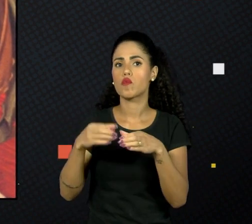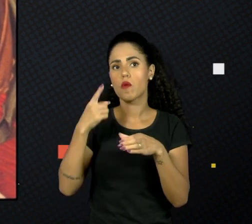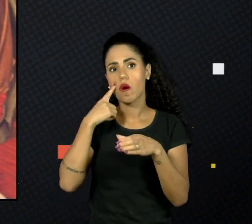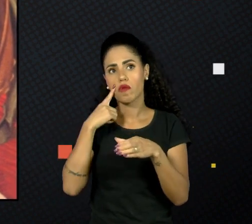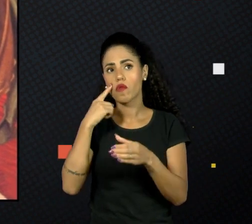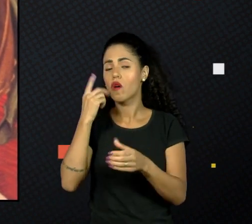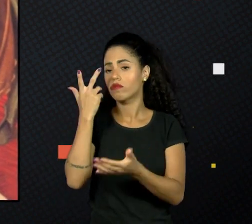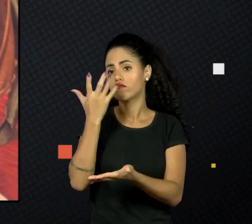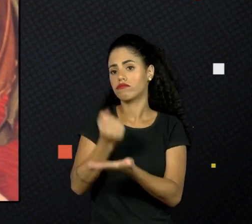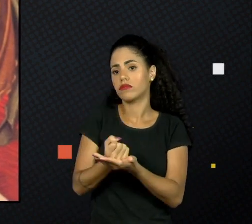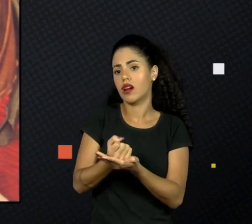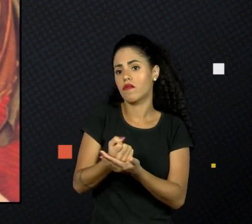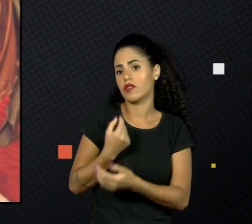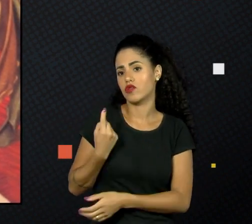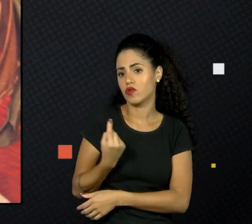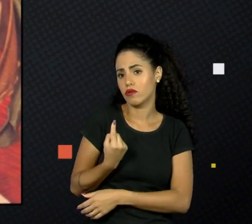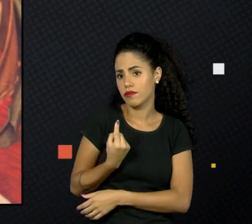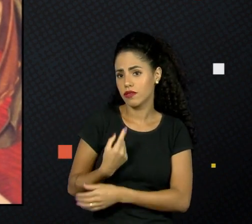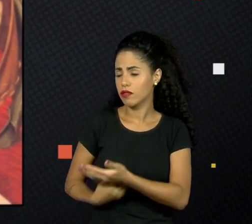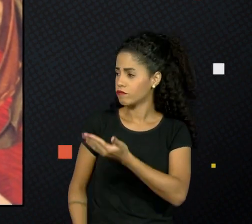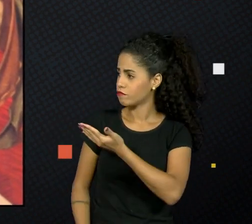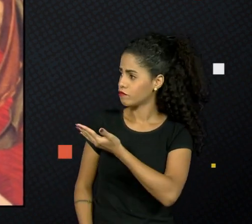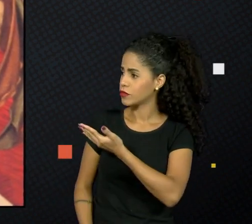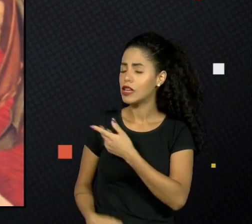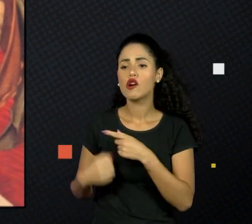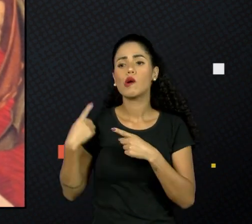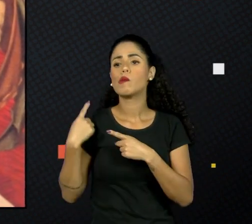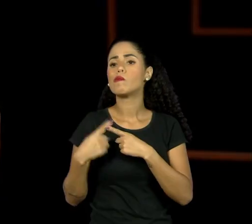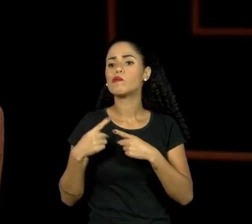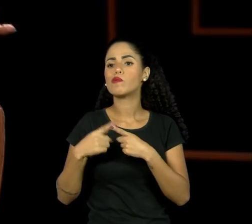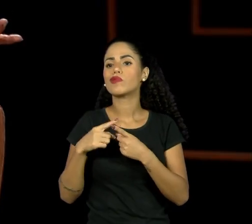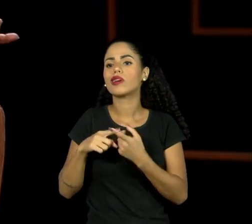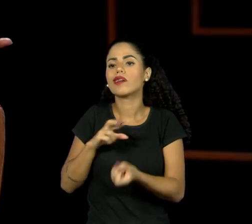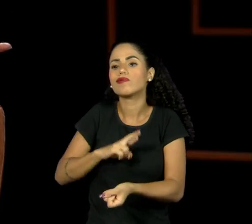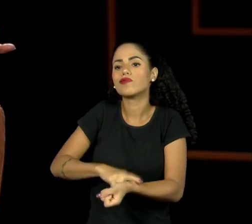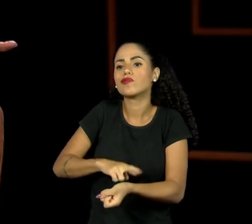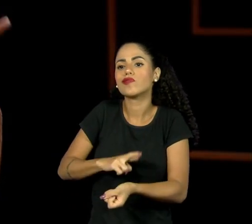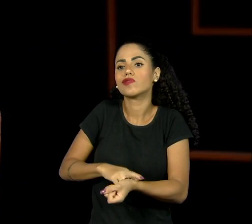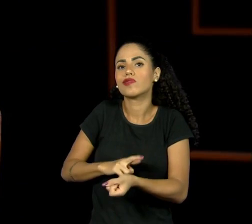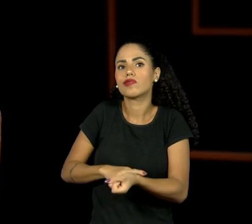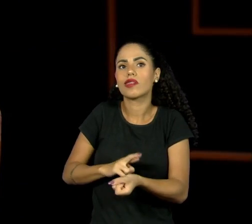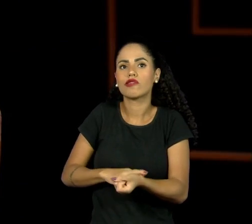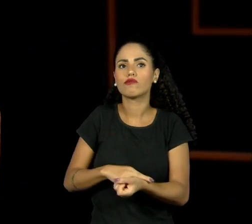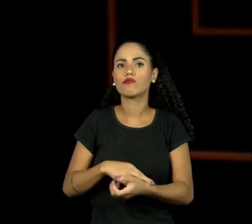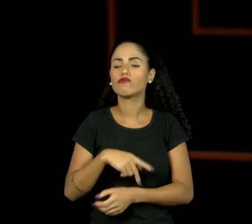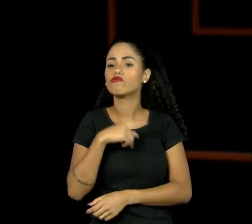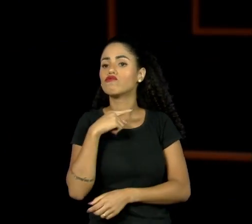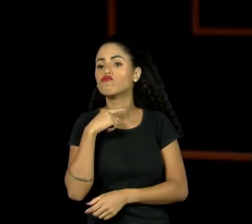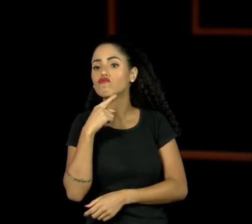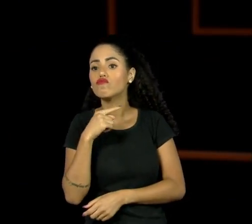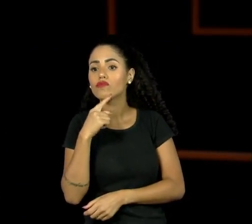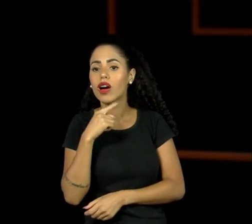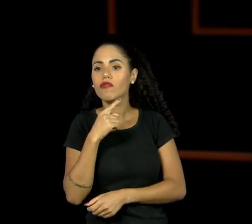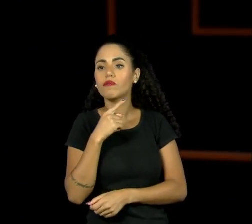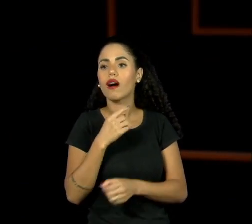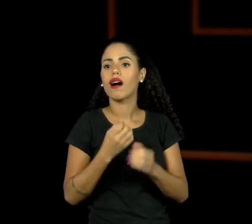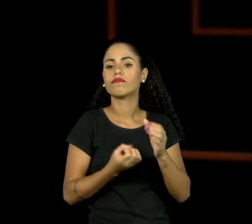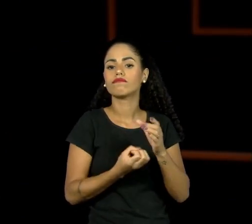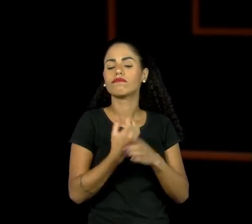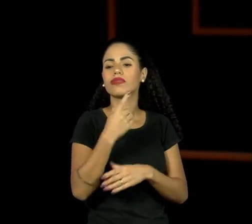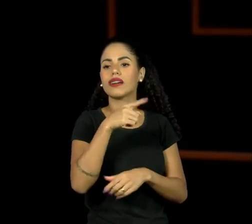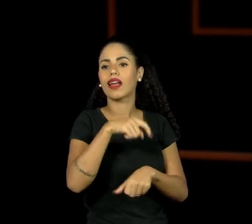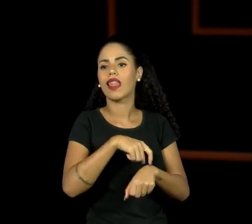quê? Porque todos os tais ritmos que eu queria cantar não compunha, naquele momento, um